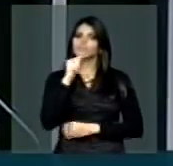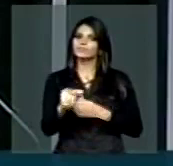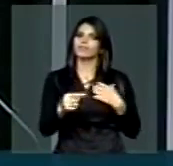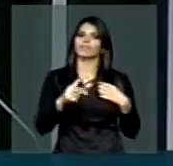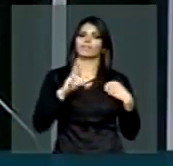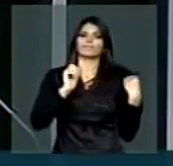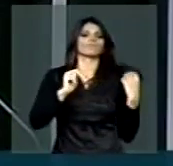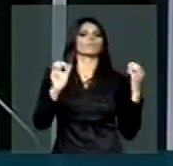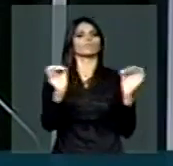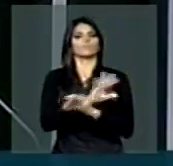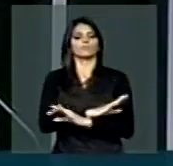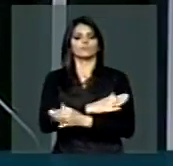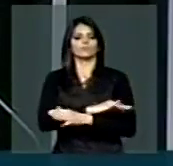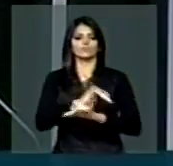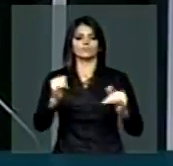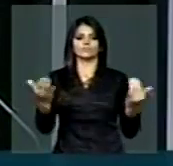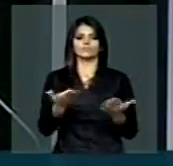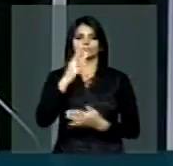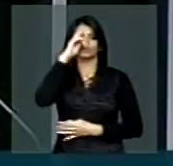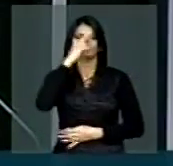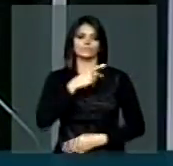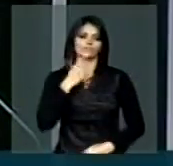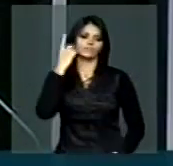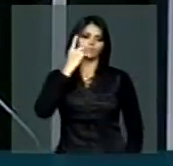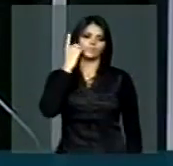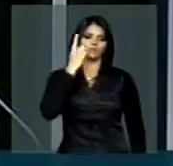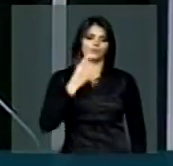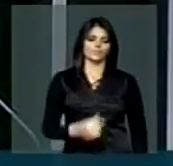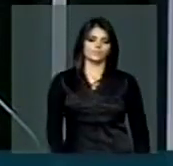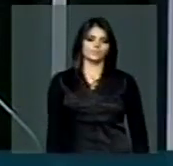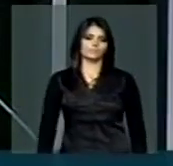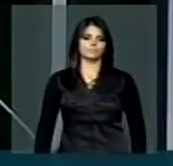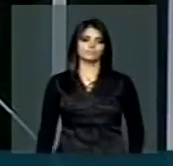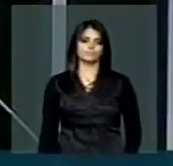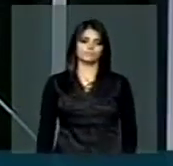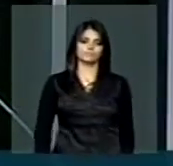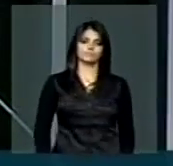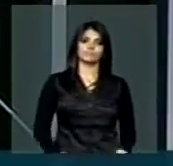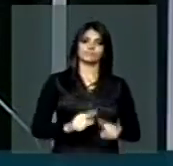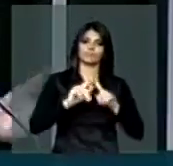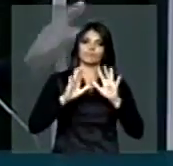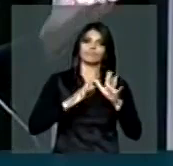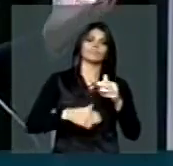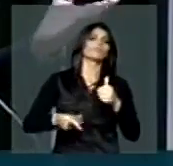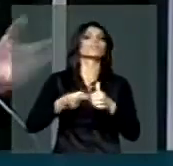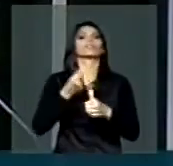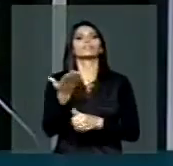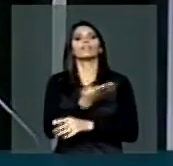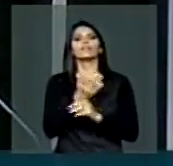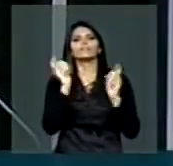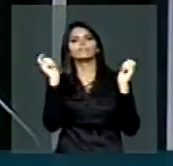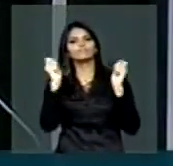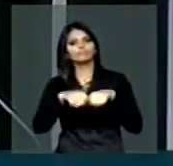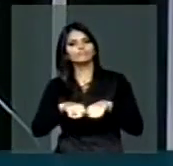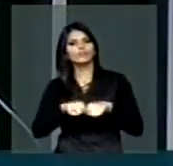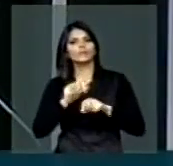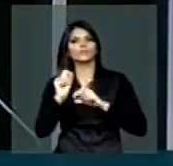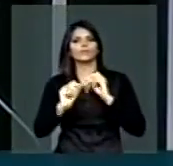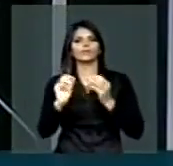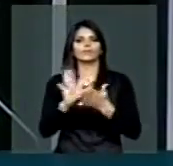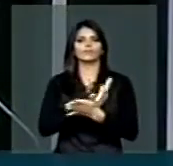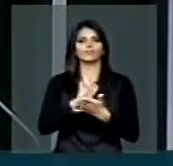encerrar aqui, meus caros deputados. Mas antes de fazer, me permitam, por